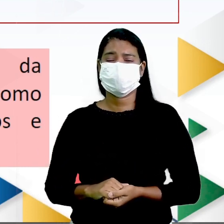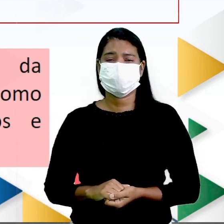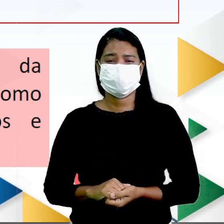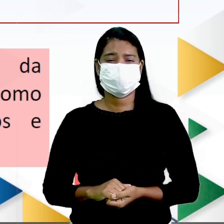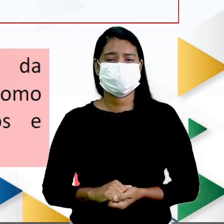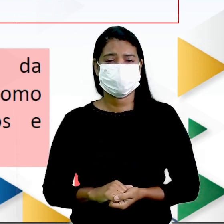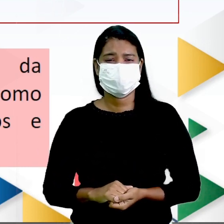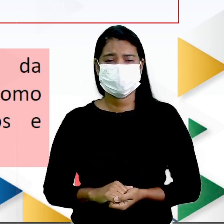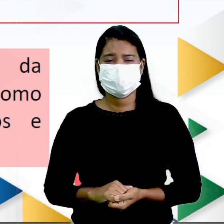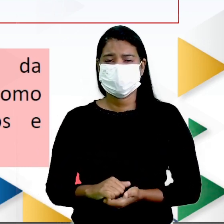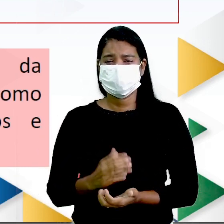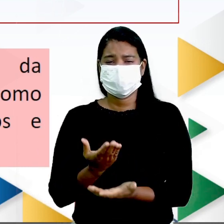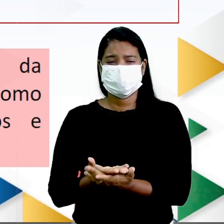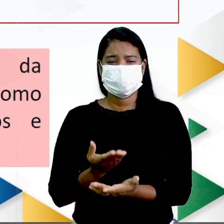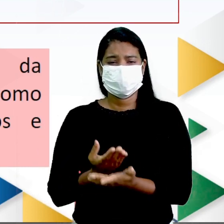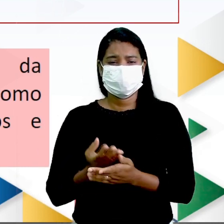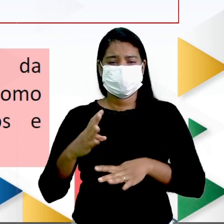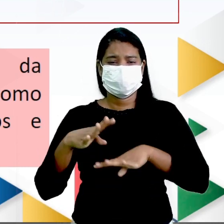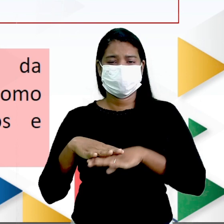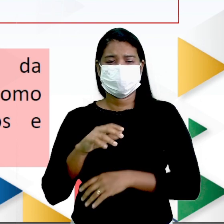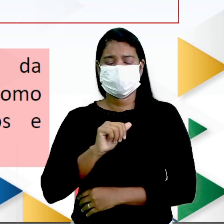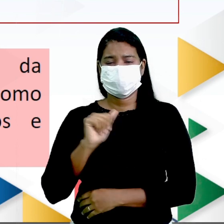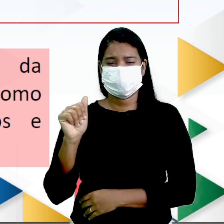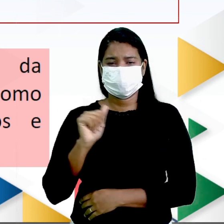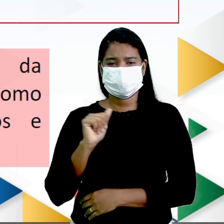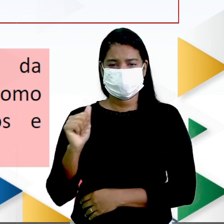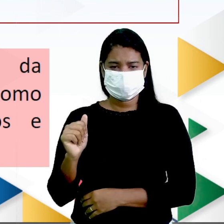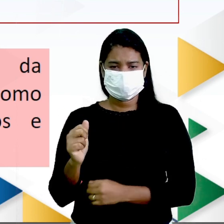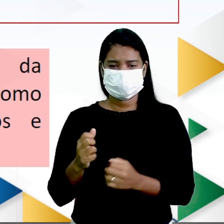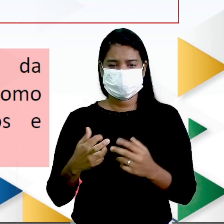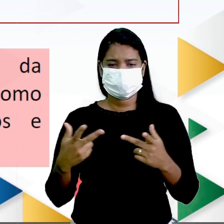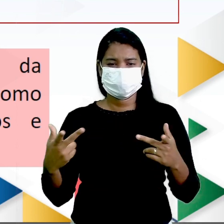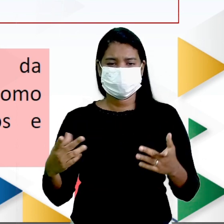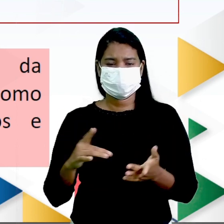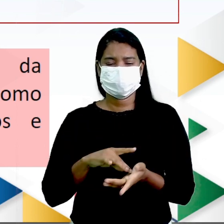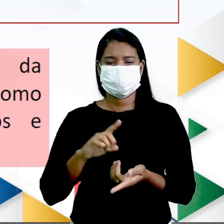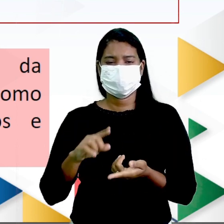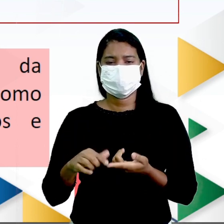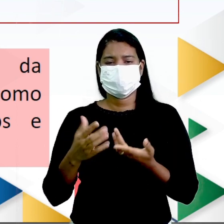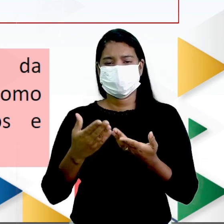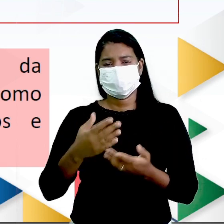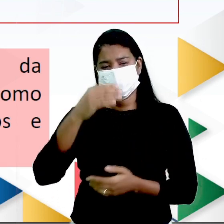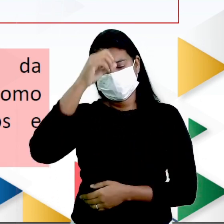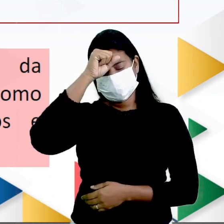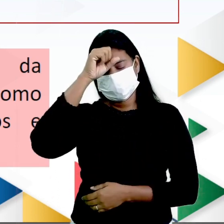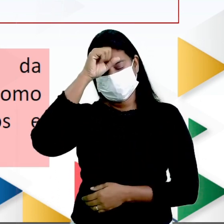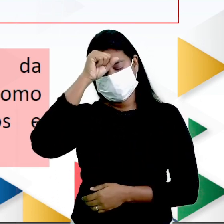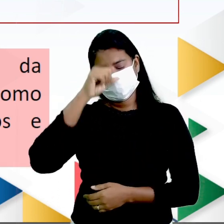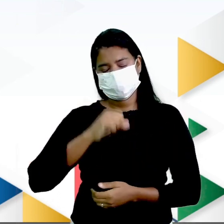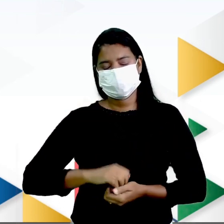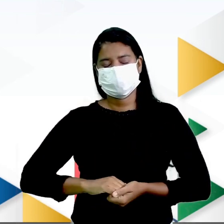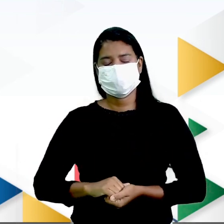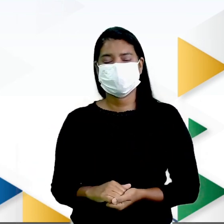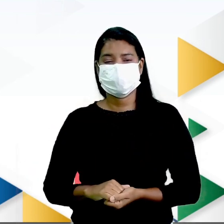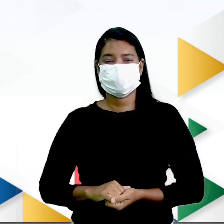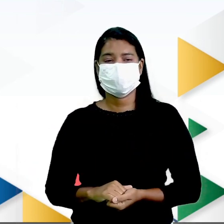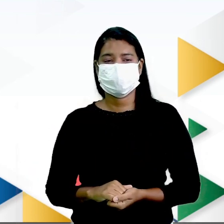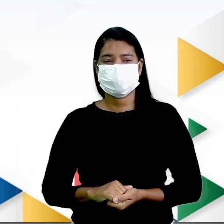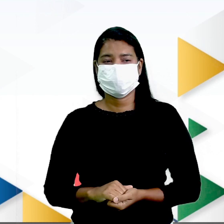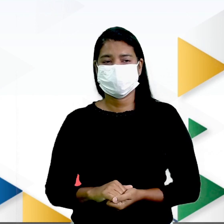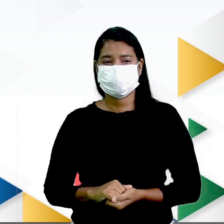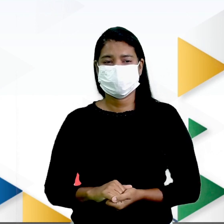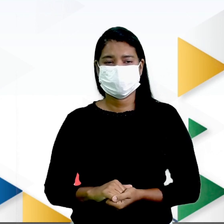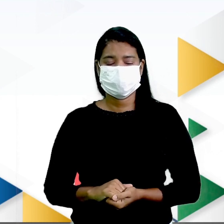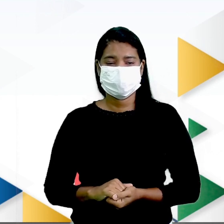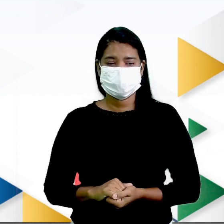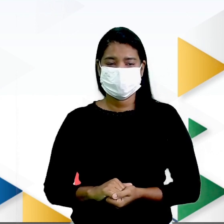história da matemática, você vai adorar, porque tem muita coisa para você aprender sobre geometria, tá? Esse é só um dos itens,